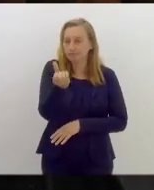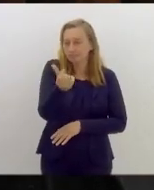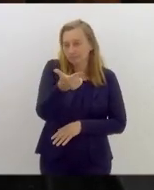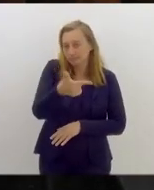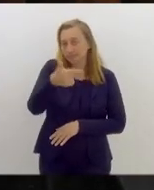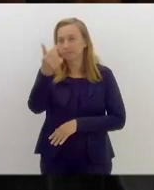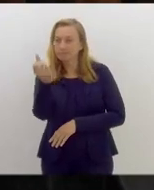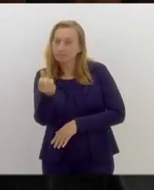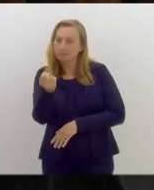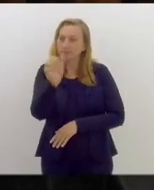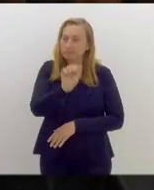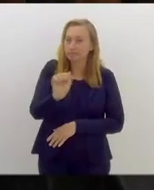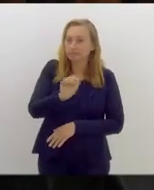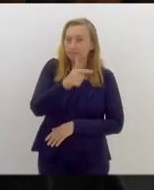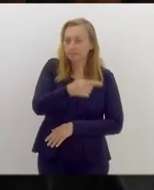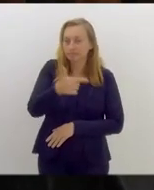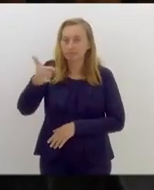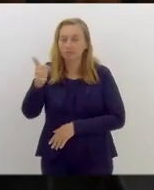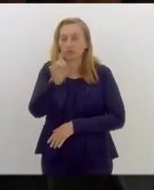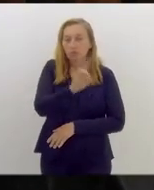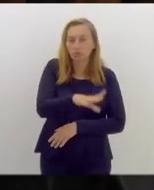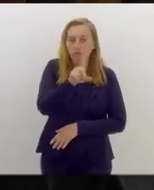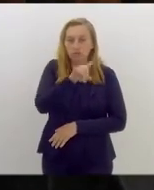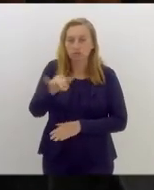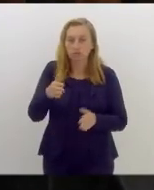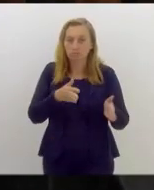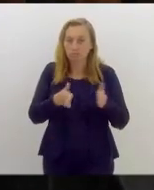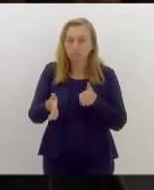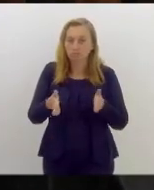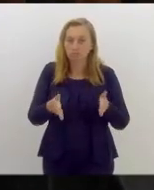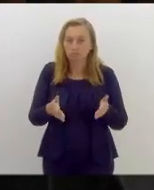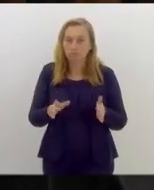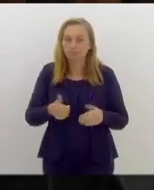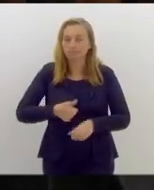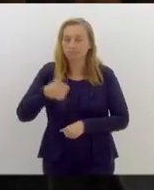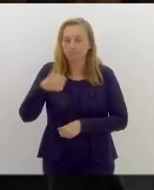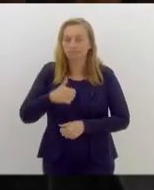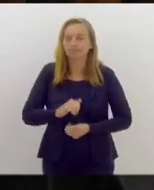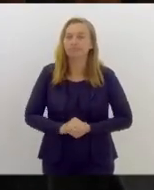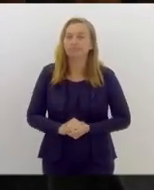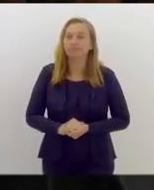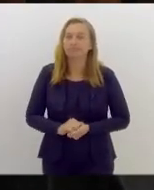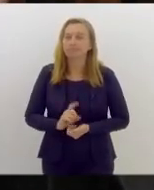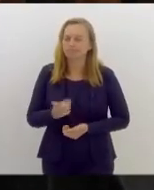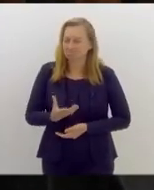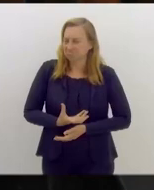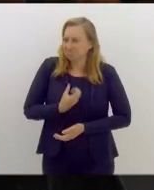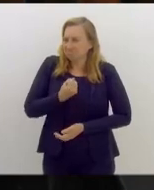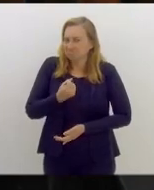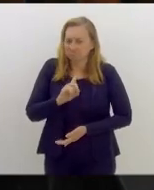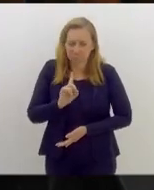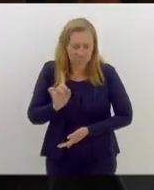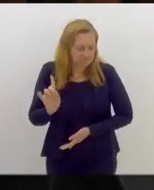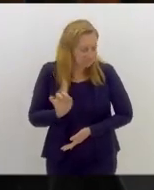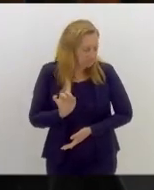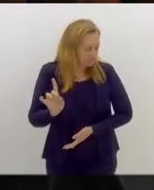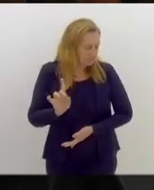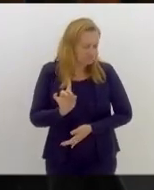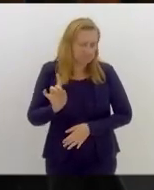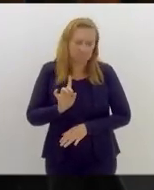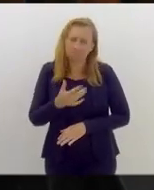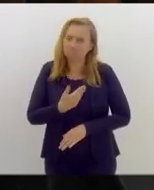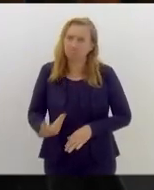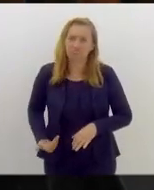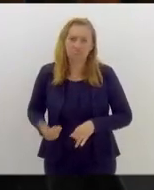agosto de 2022, no último dia do prazo. Então, primeiro para ilustrar que não é surpresa que o governo do Estado